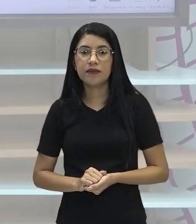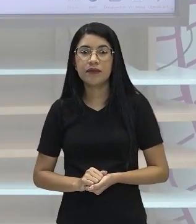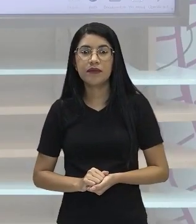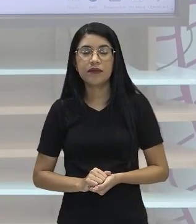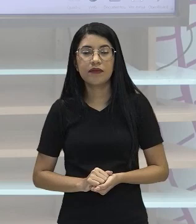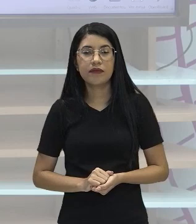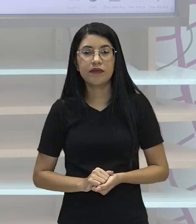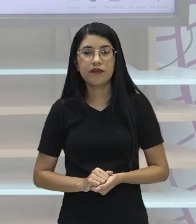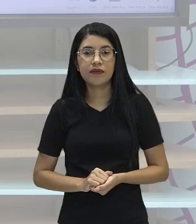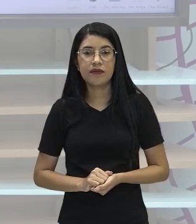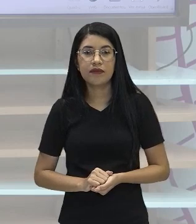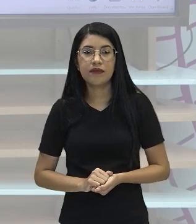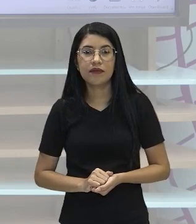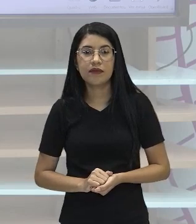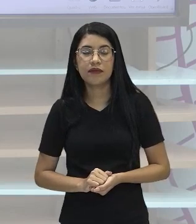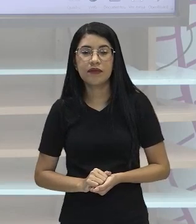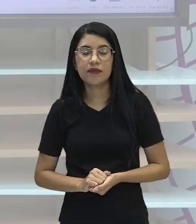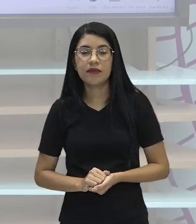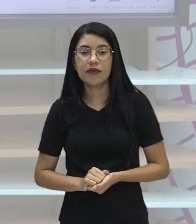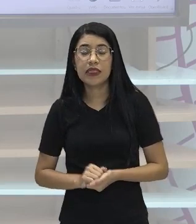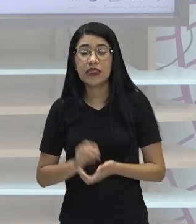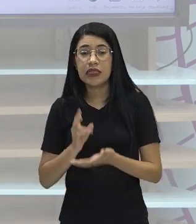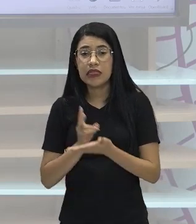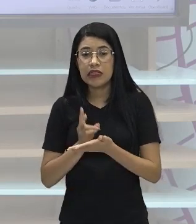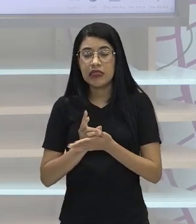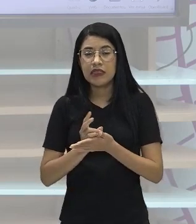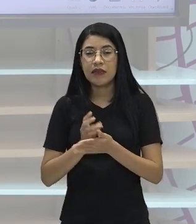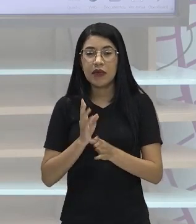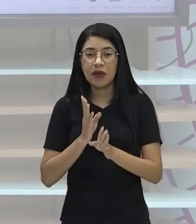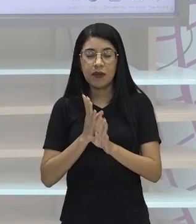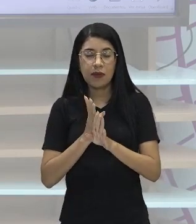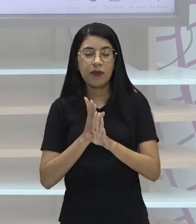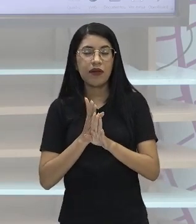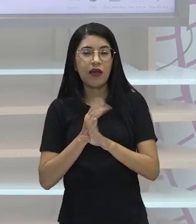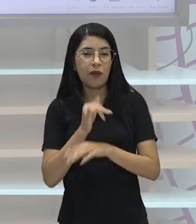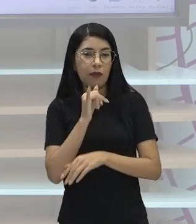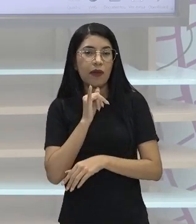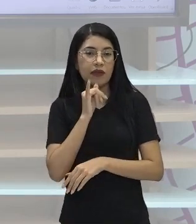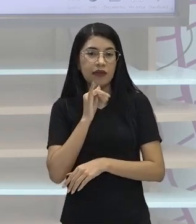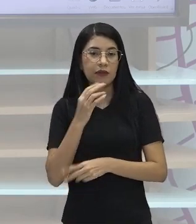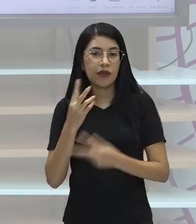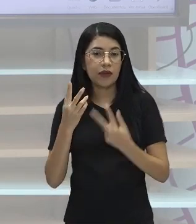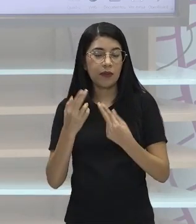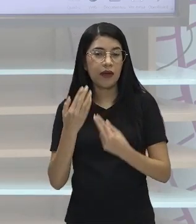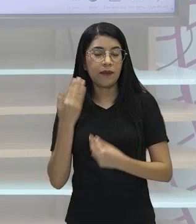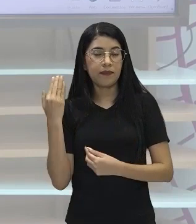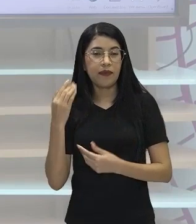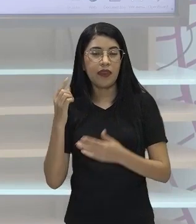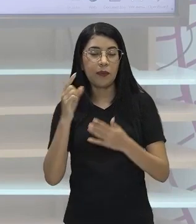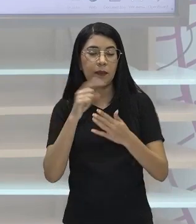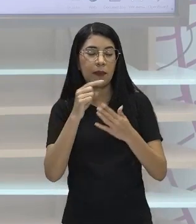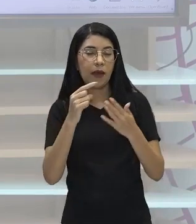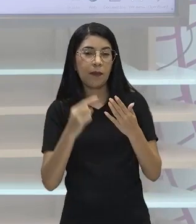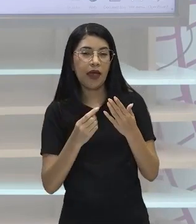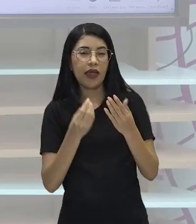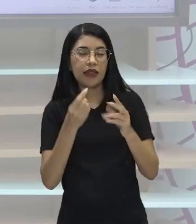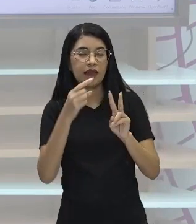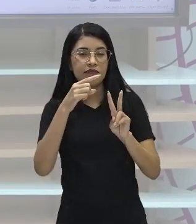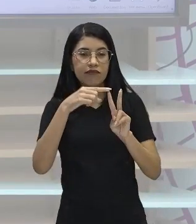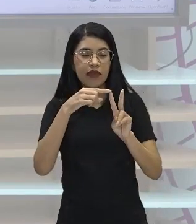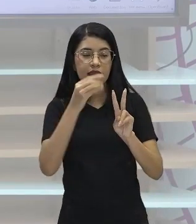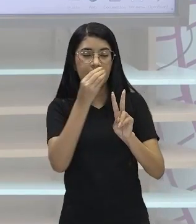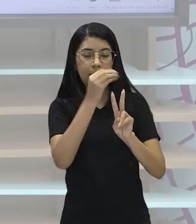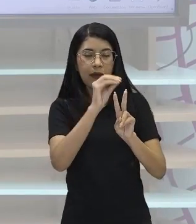tiver diante dessa situação, lembrando, né, que os elementos que compõem a